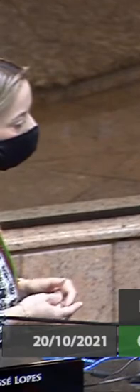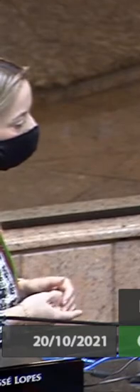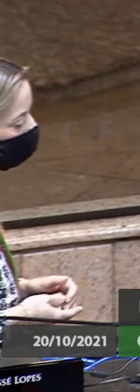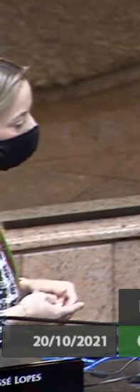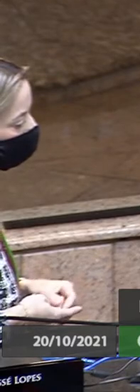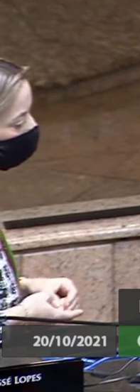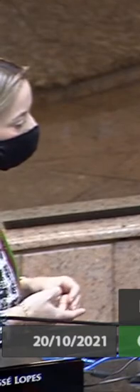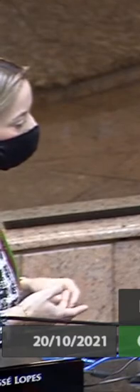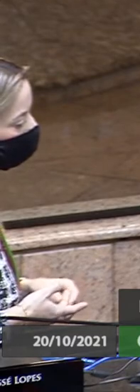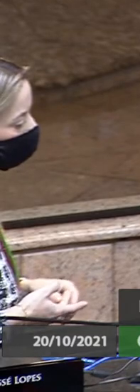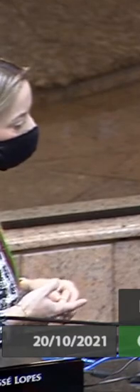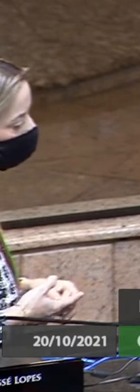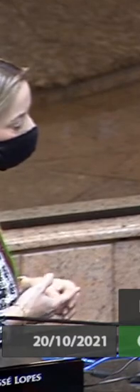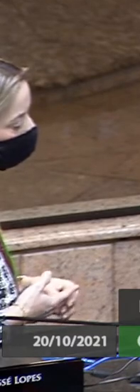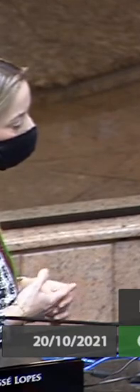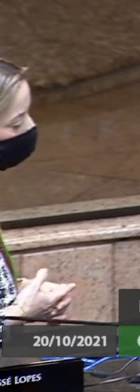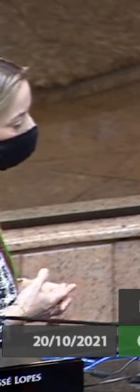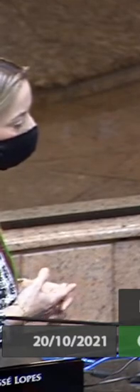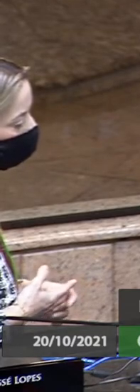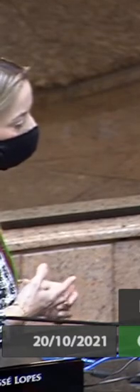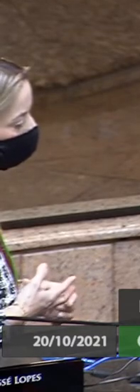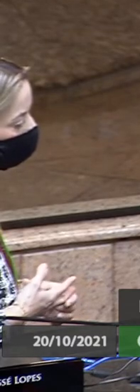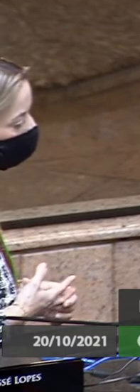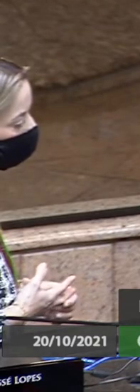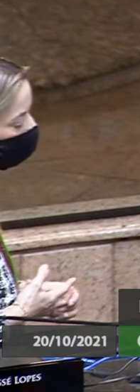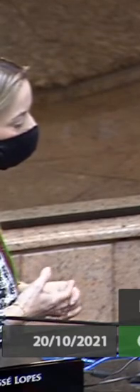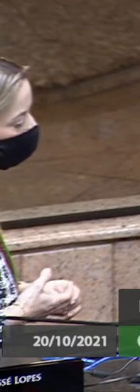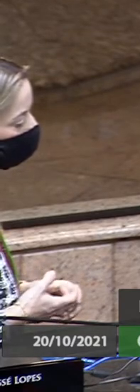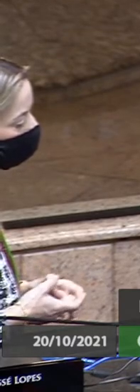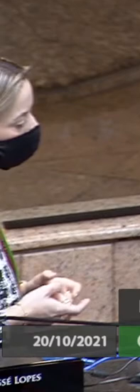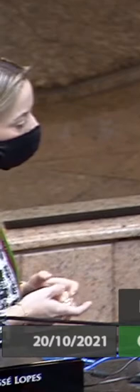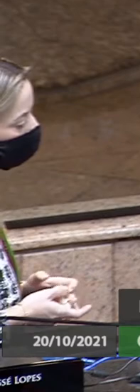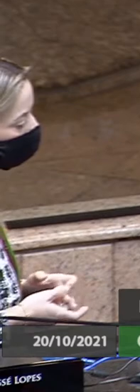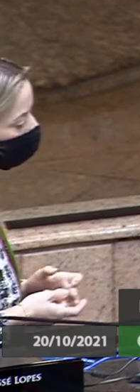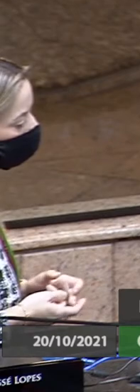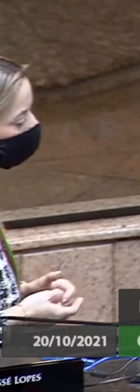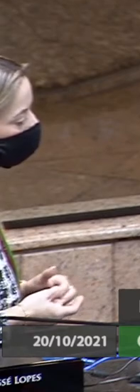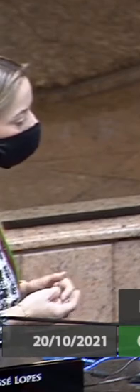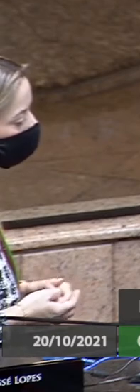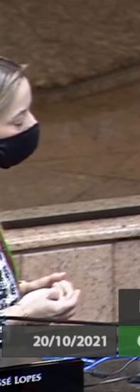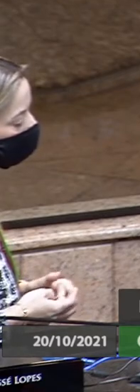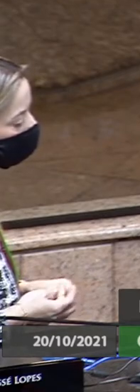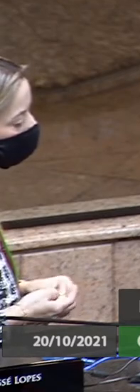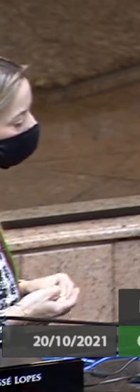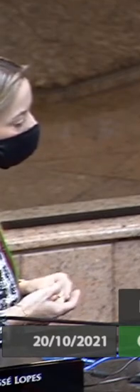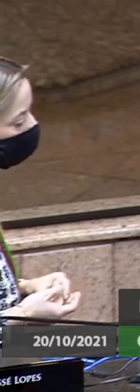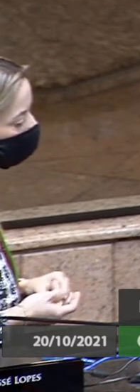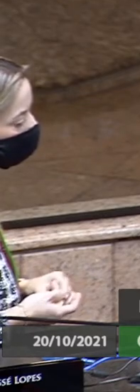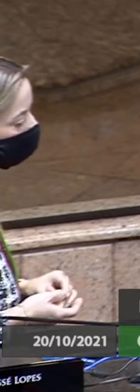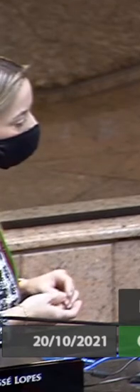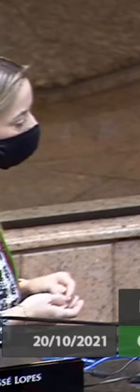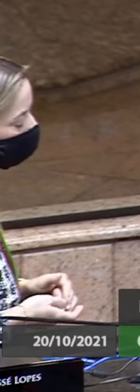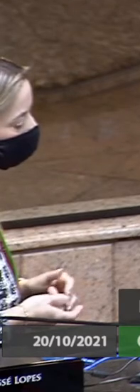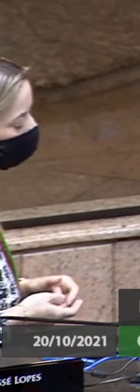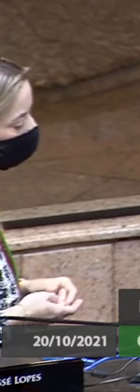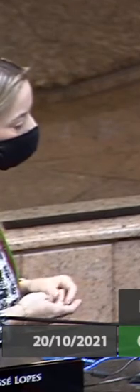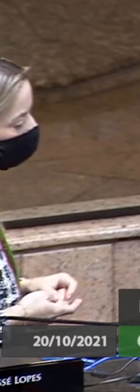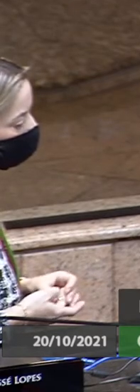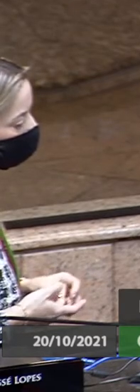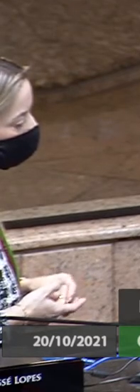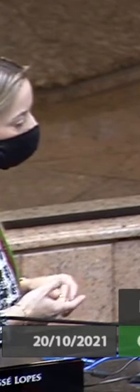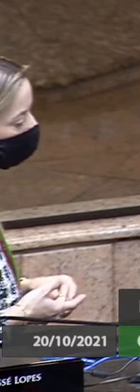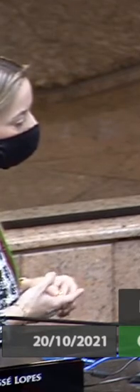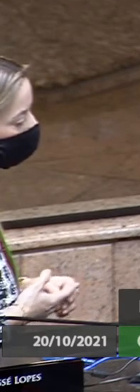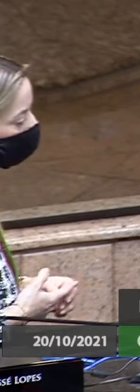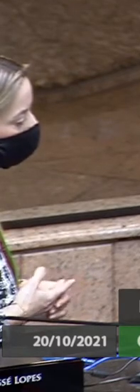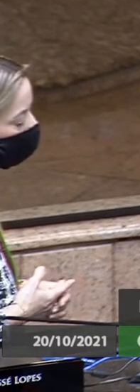público, portanto, estabelece medidas de proteção à criança e adolescente. Isso exposto num fundamento no artigo 144,